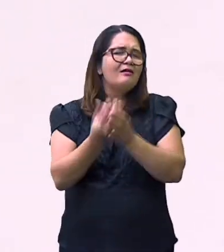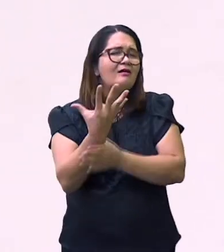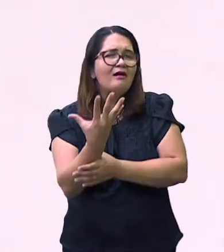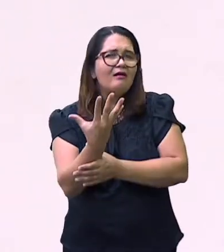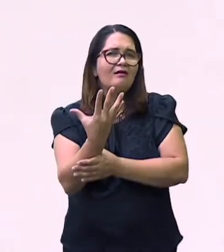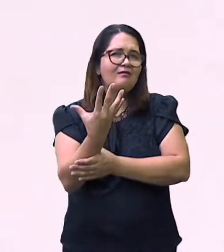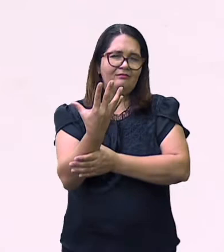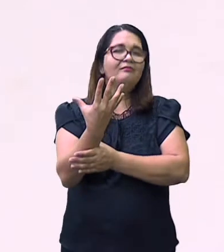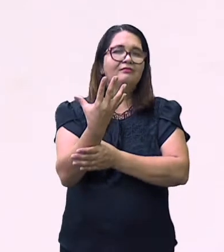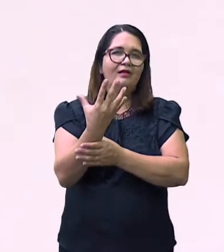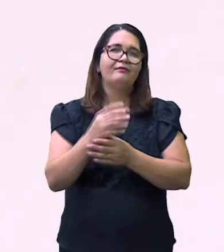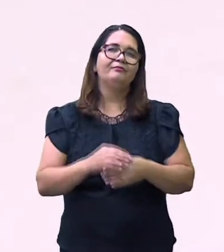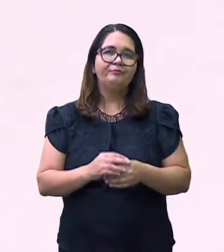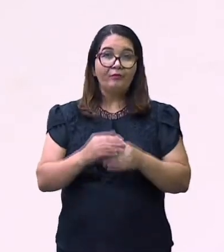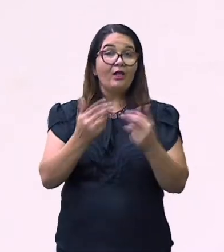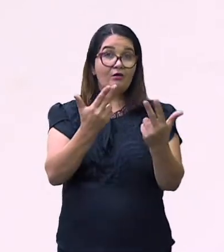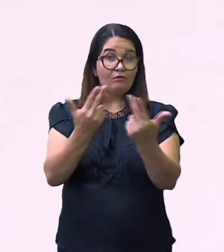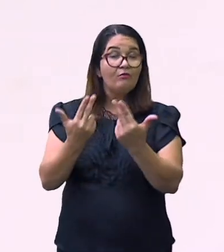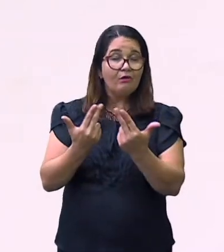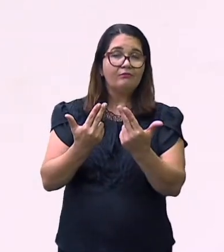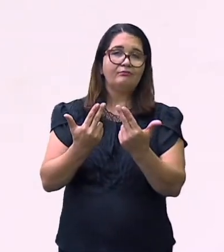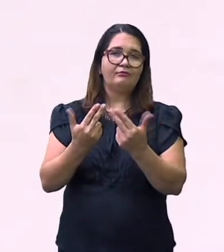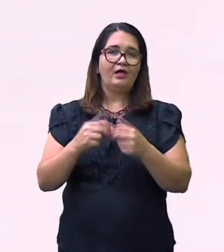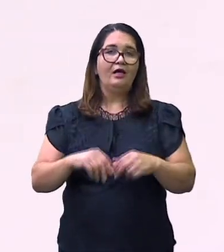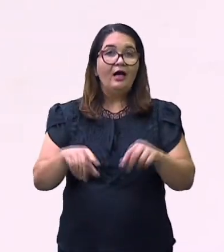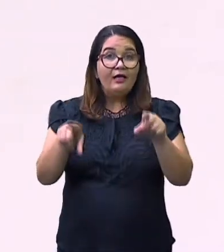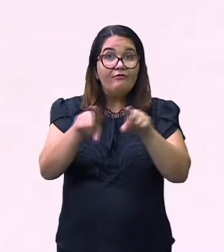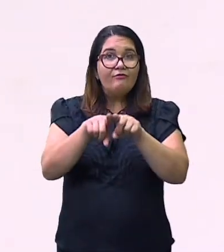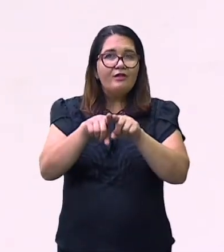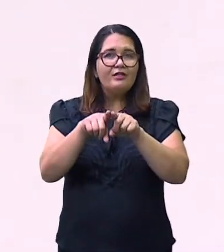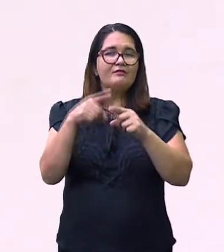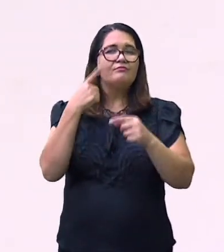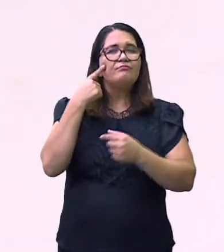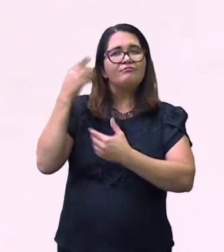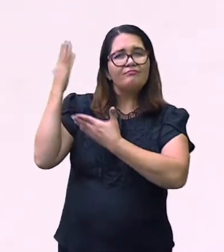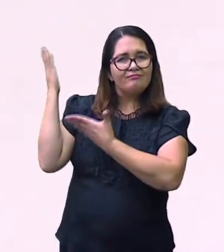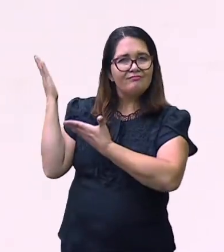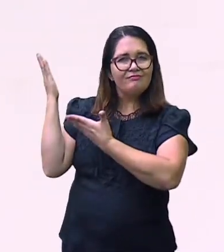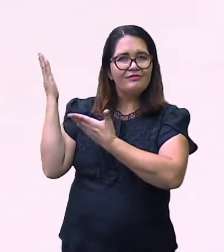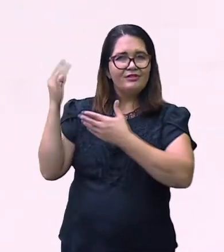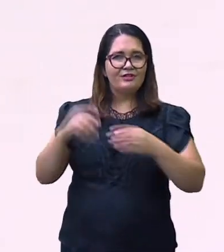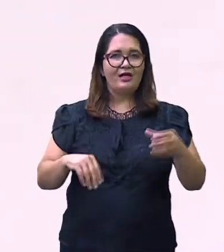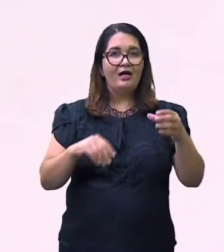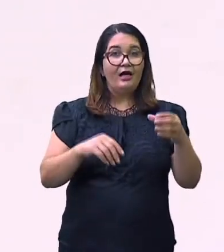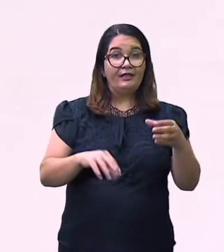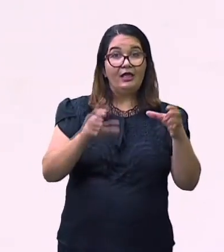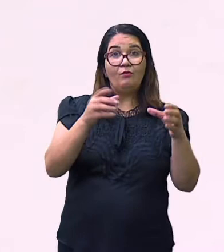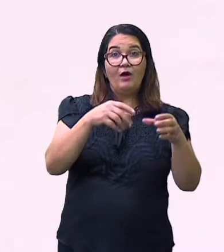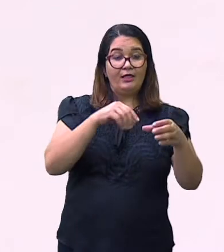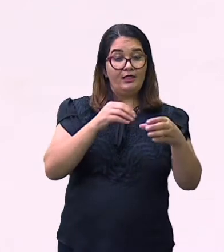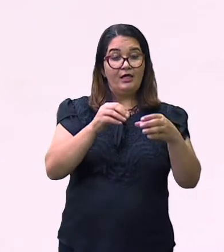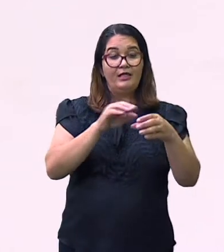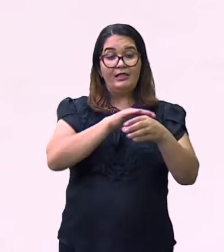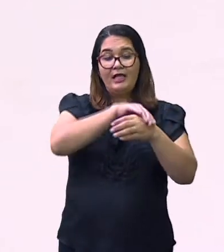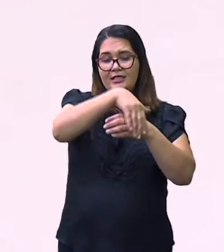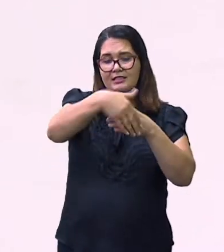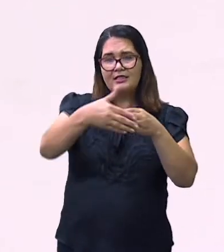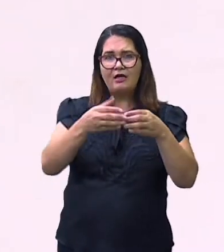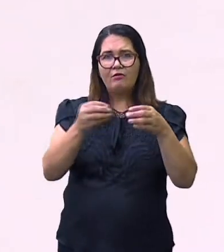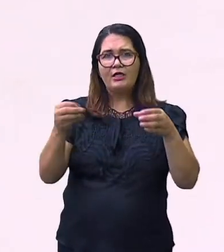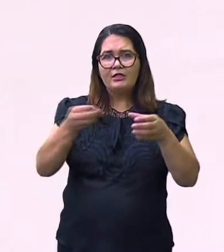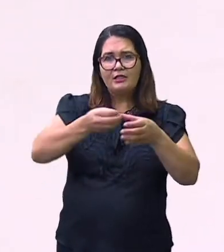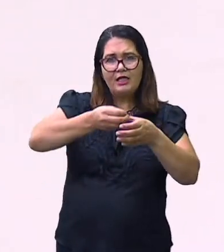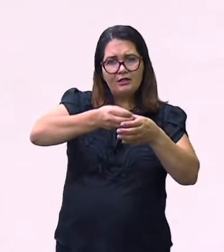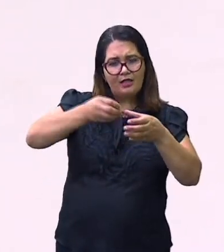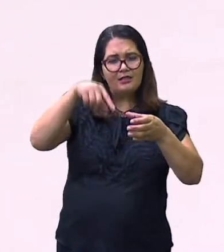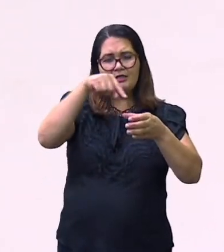estar armazenando todas as outras, né, dentro, mantendo elas ali dentro e fazendo